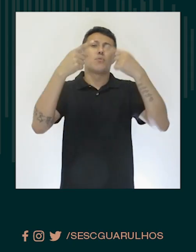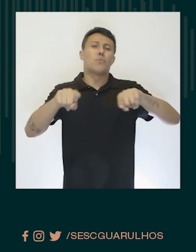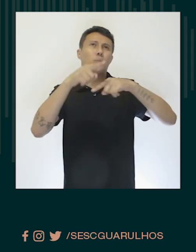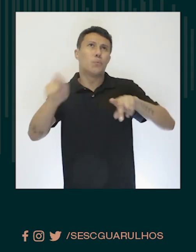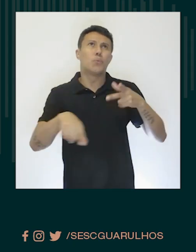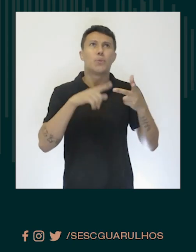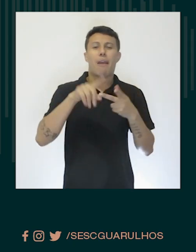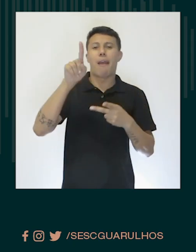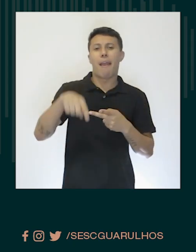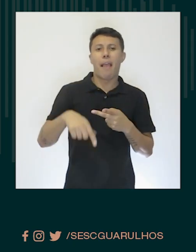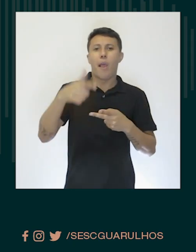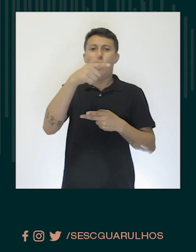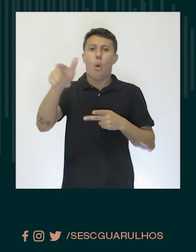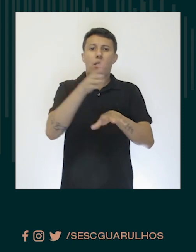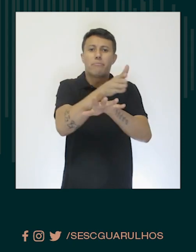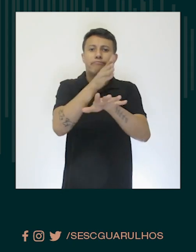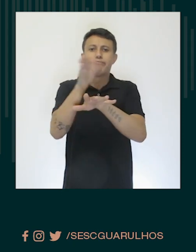de outras vertentes.